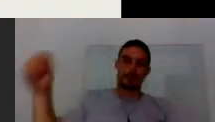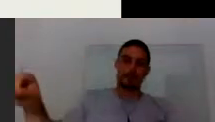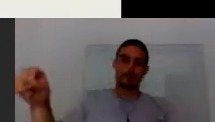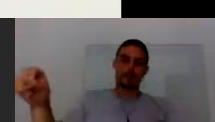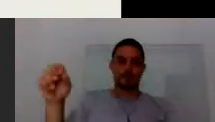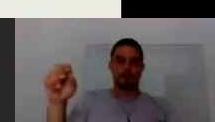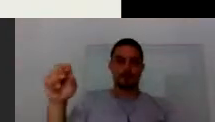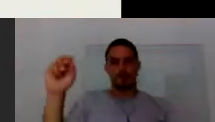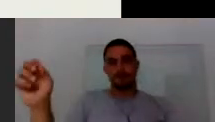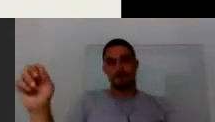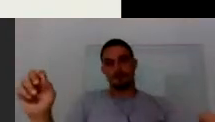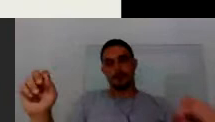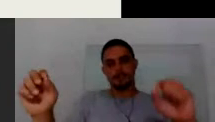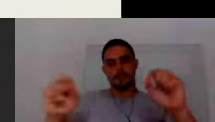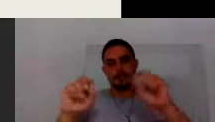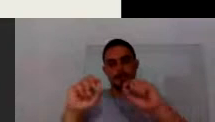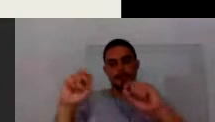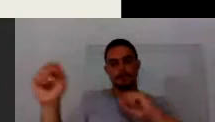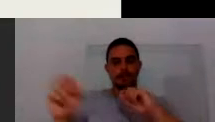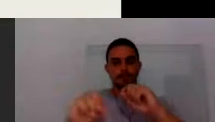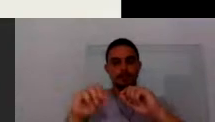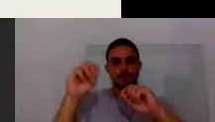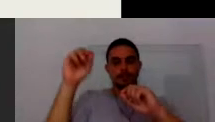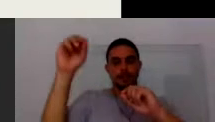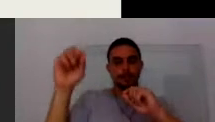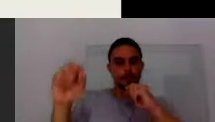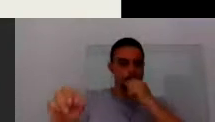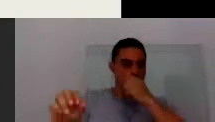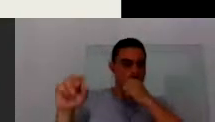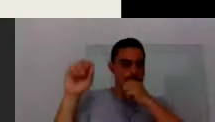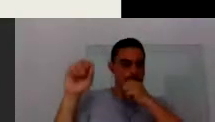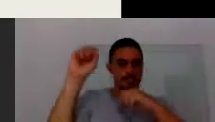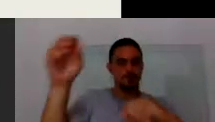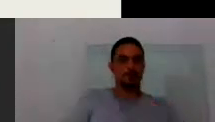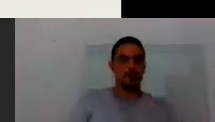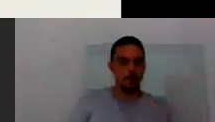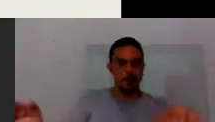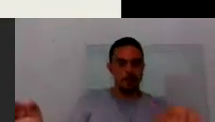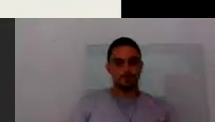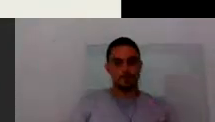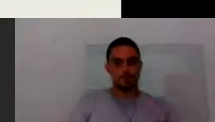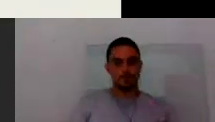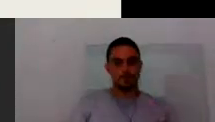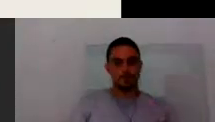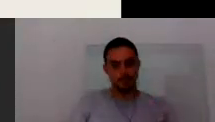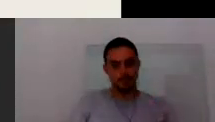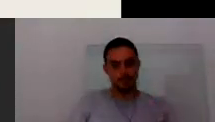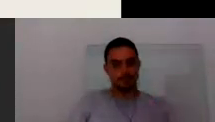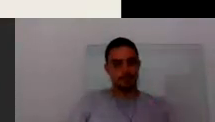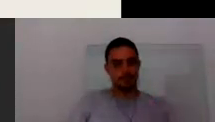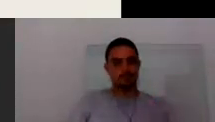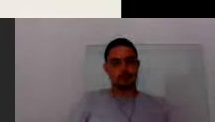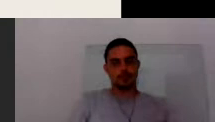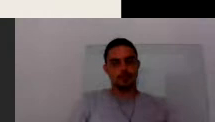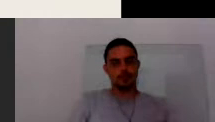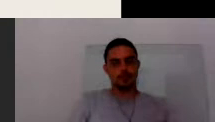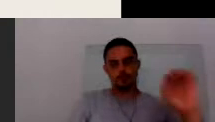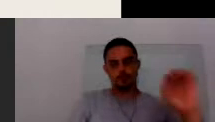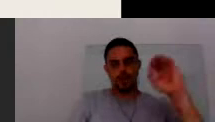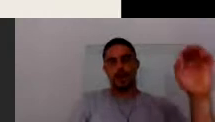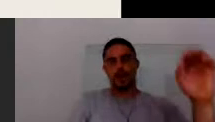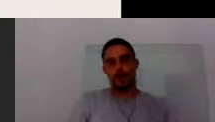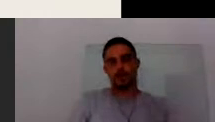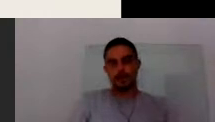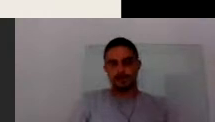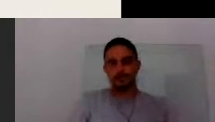vocês conseguem clicar em um botão lá e fazer determinar os problemas que vocês têm. Vocês mandam um e-mail, eles respondem rapidinho. Tá? Então consegue